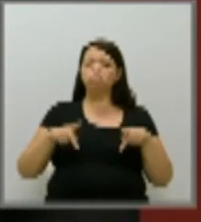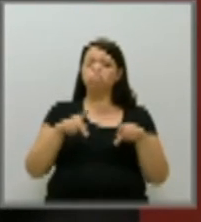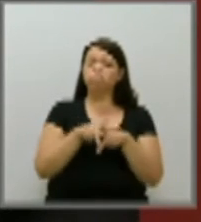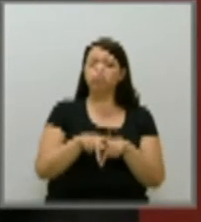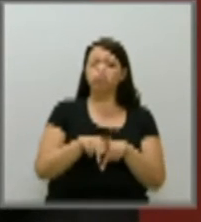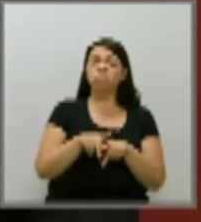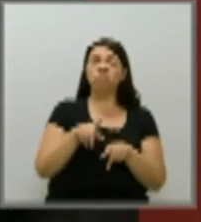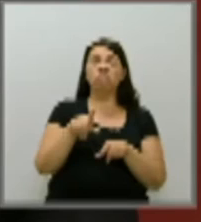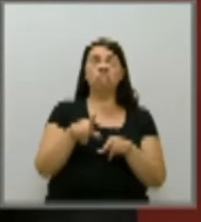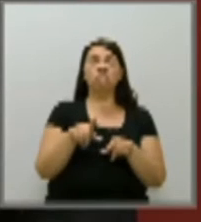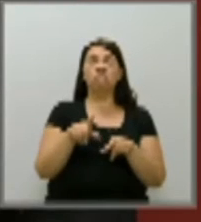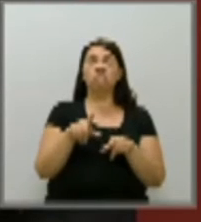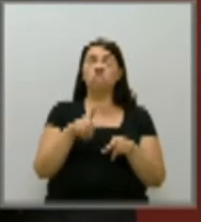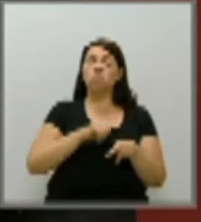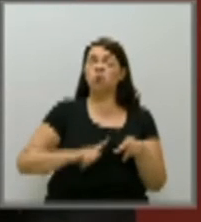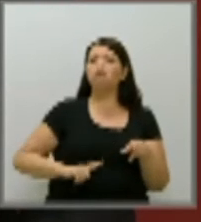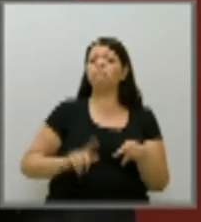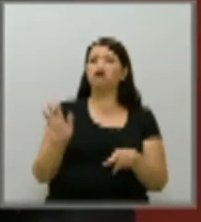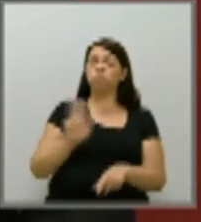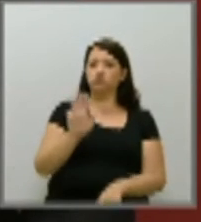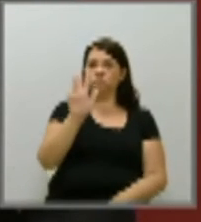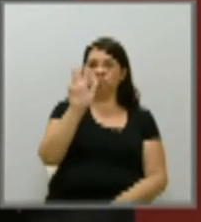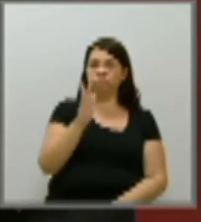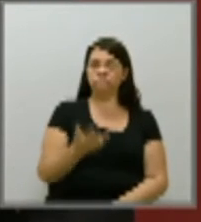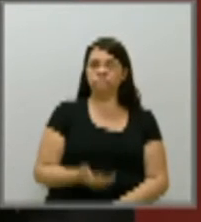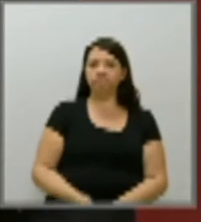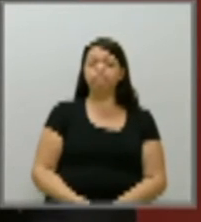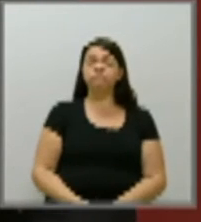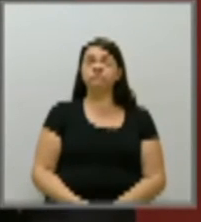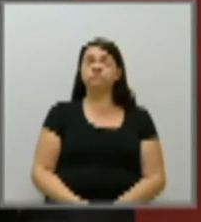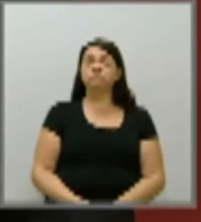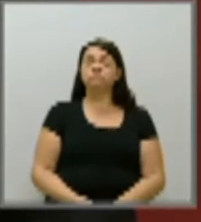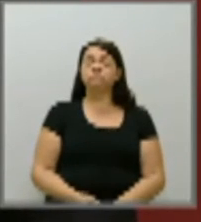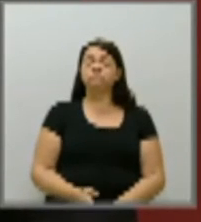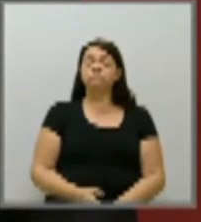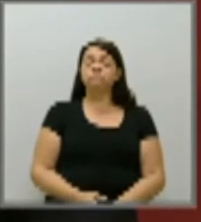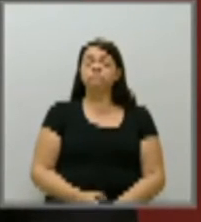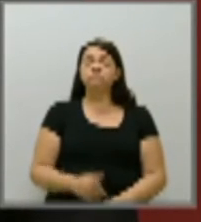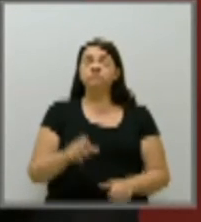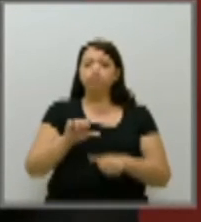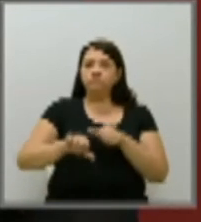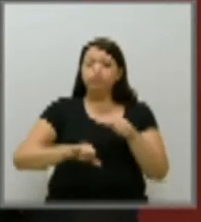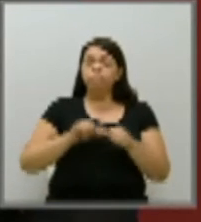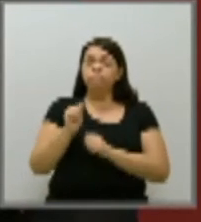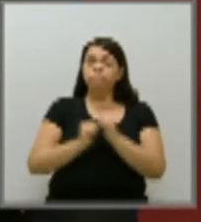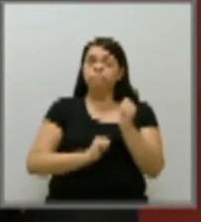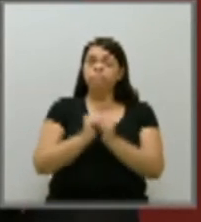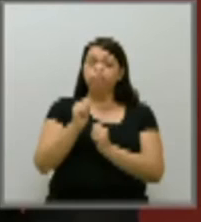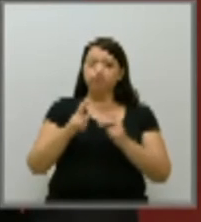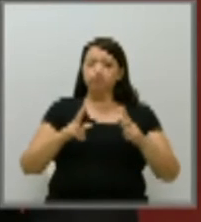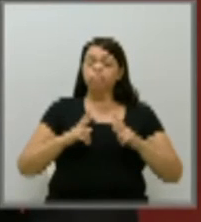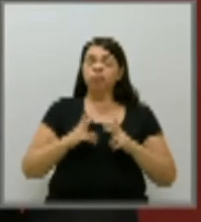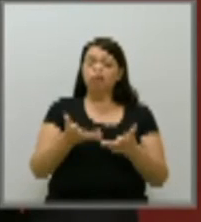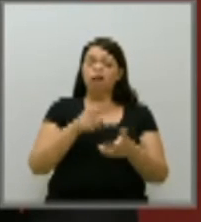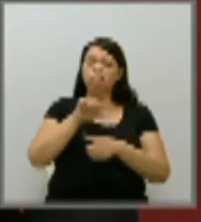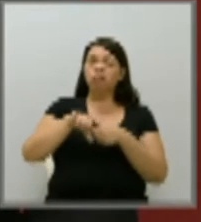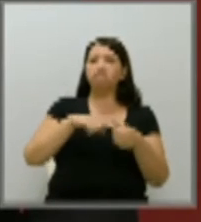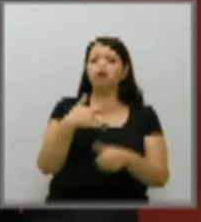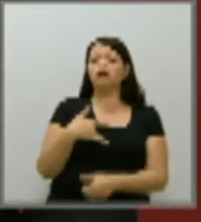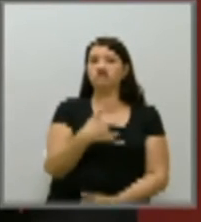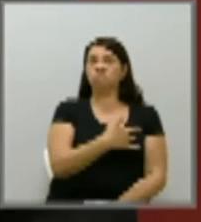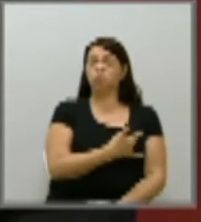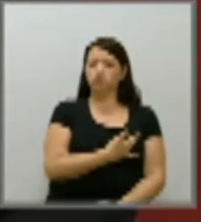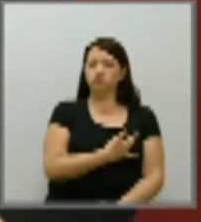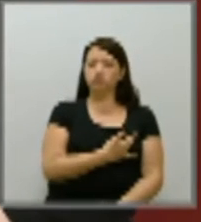Lula da Silva. A privatização, ela quer transformar a saúde